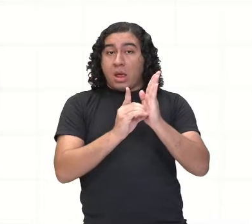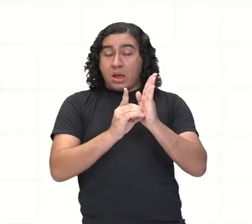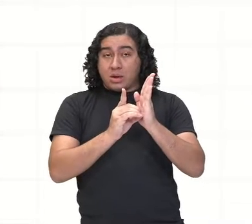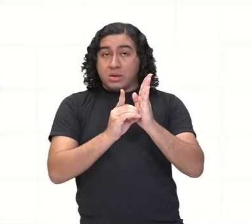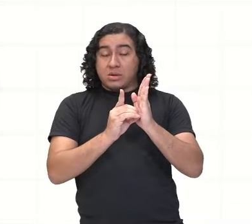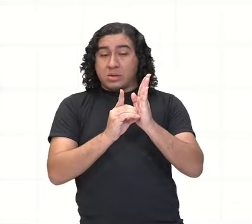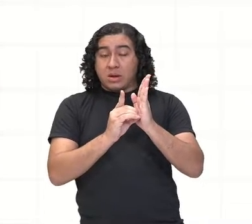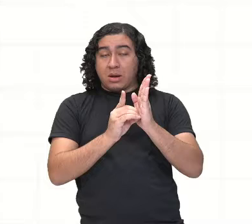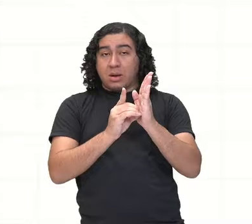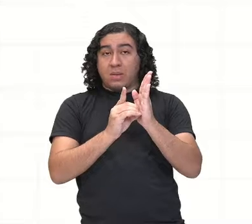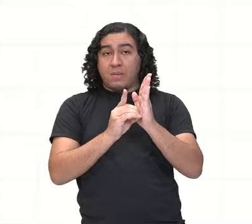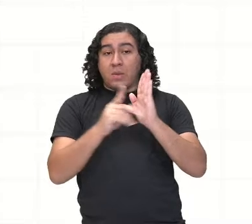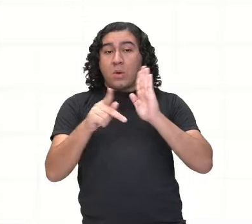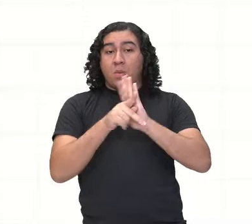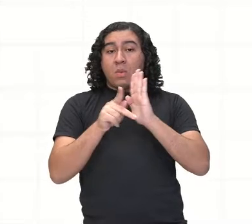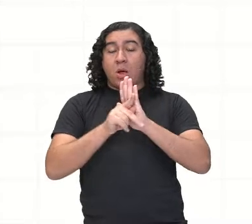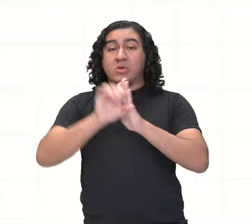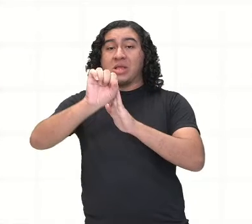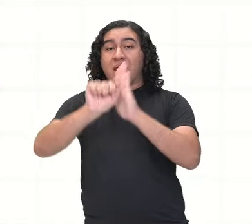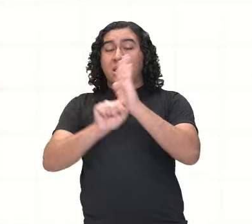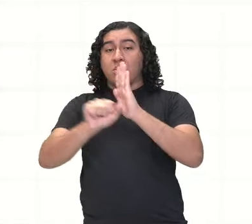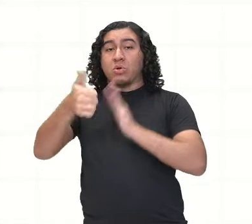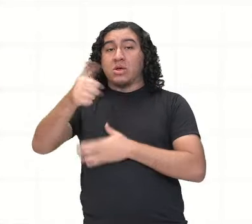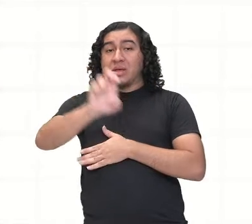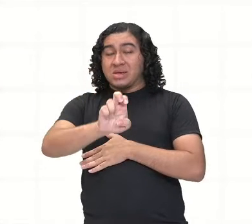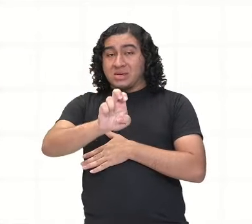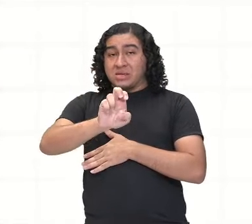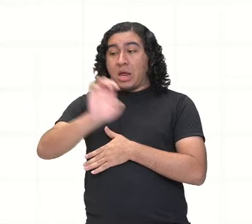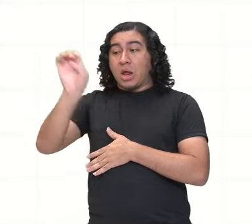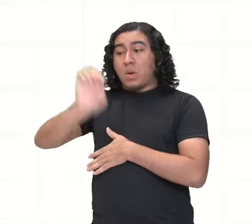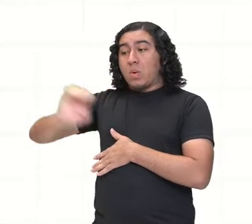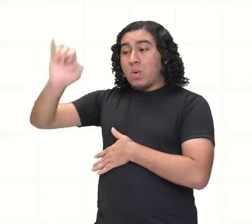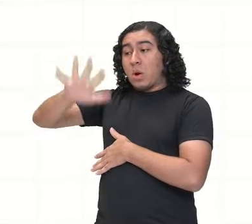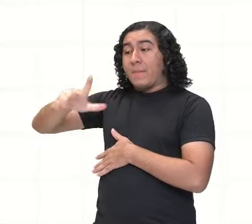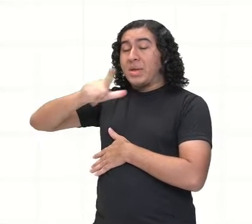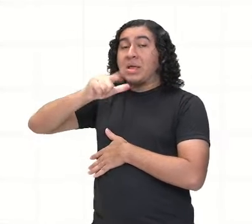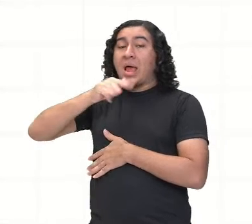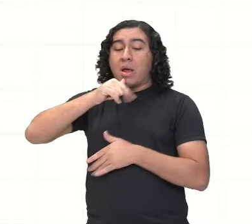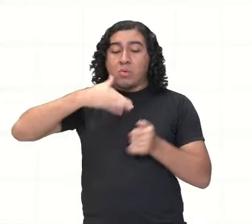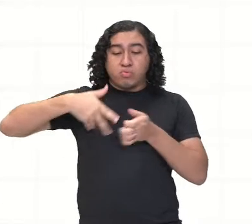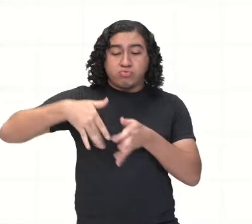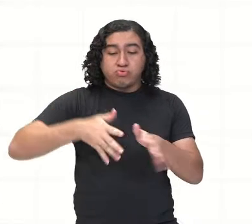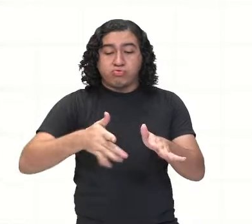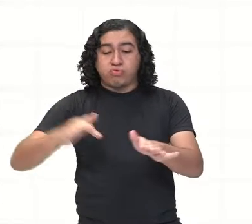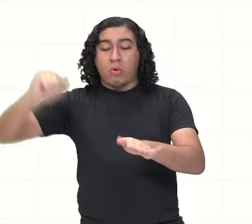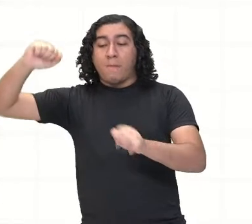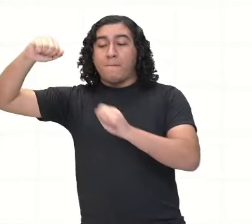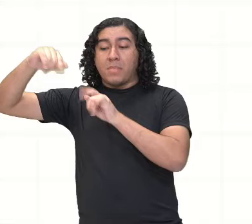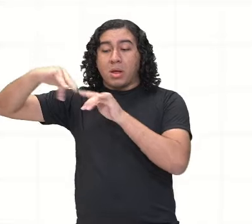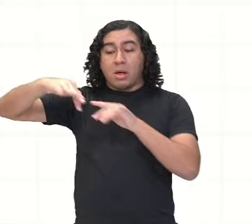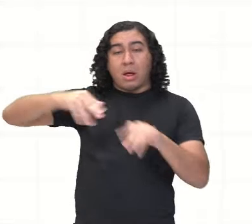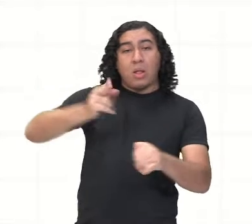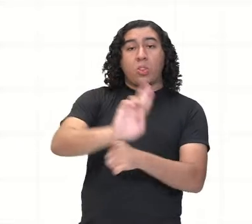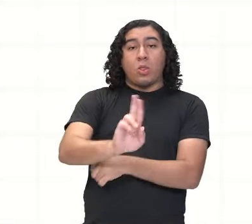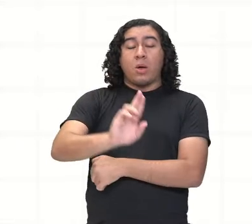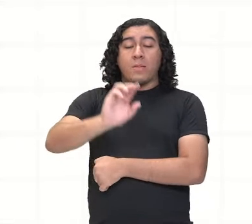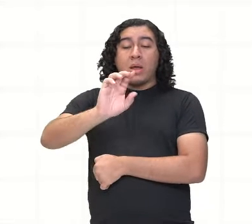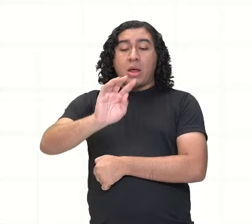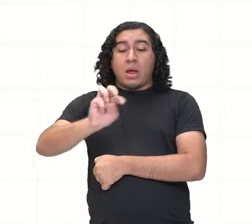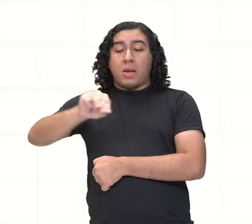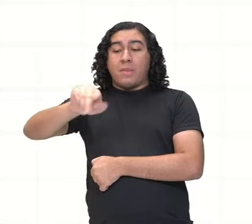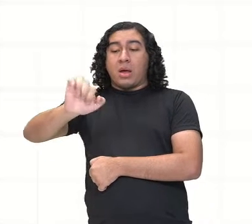XV, exploradores europeus cruzaram um mar tenebroso, também conhecido como